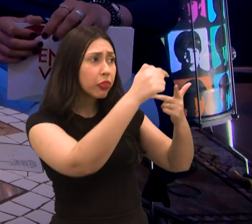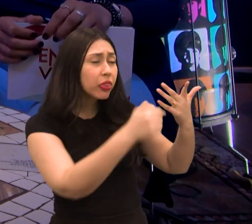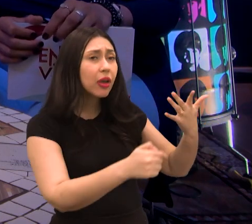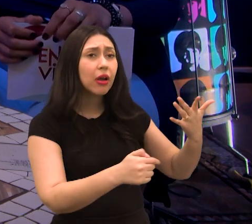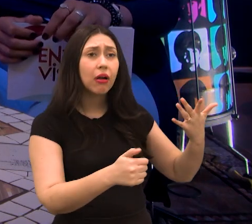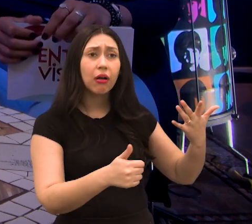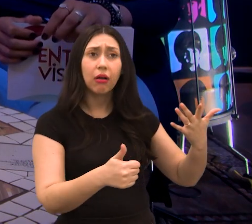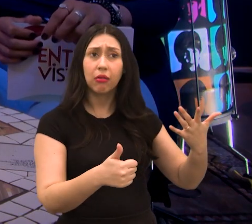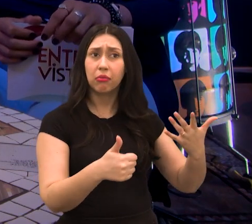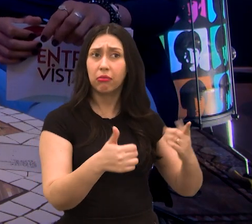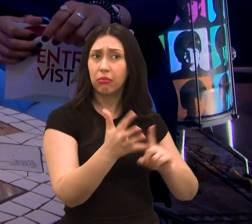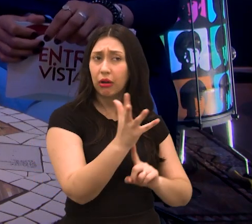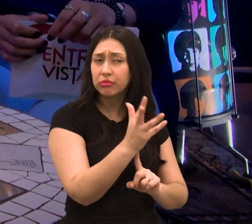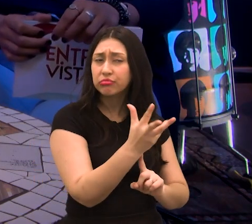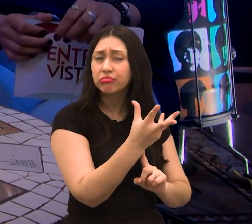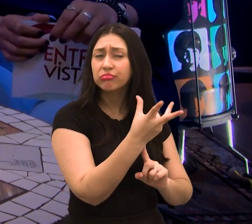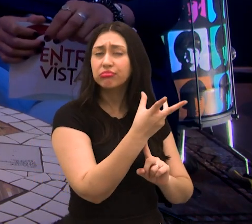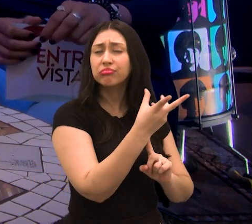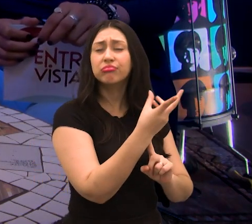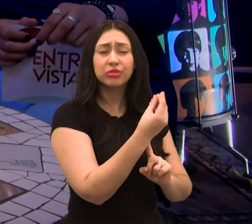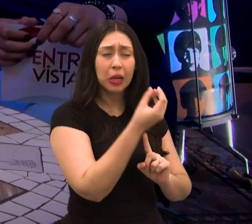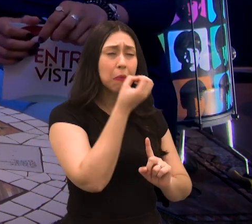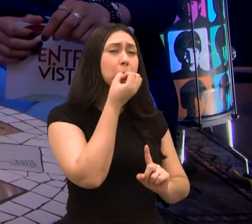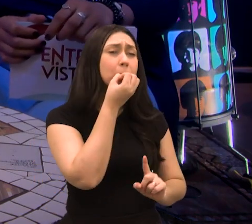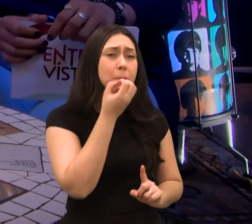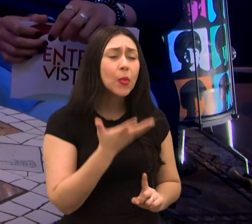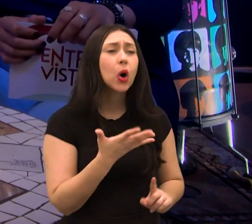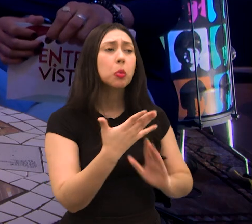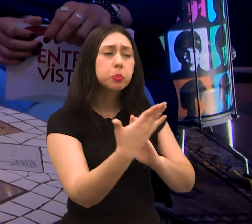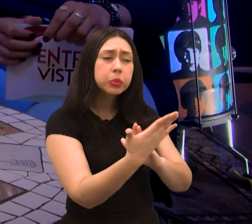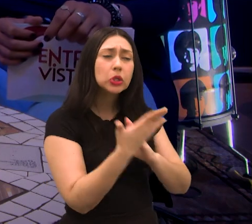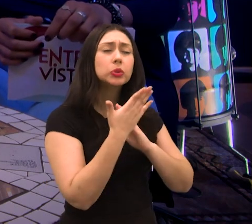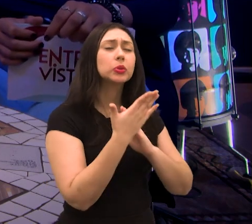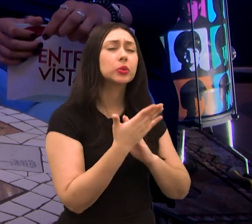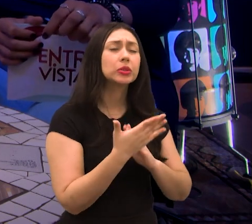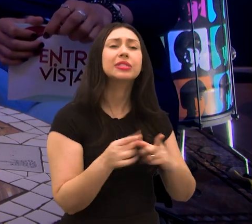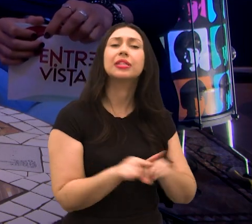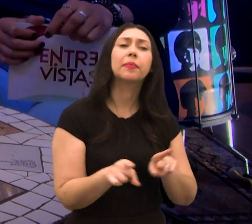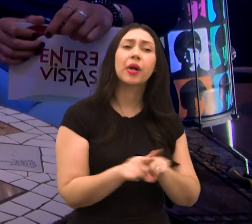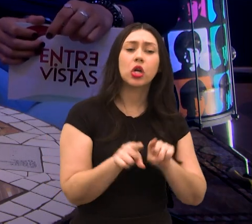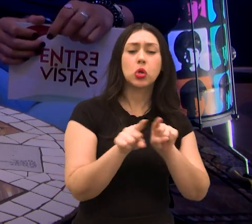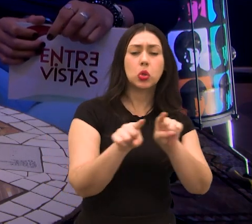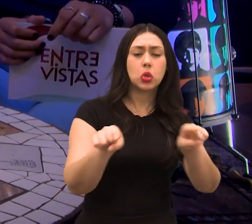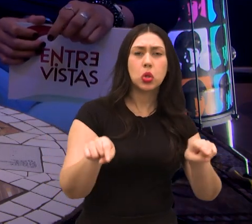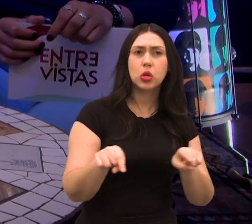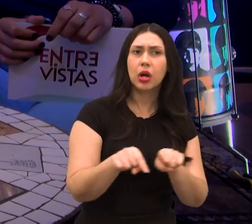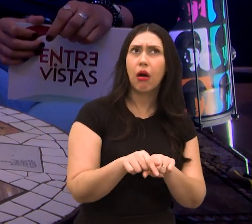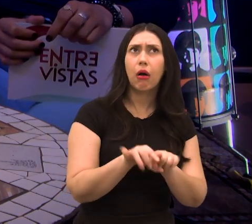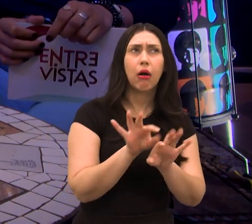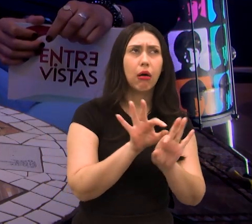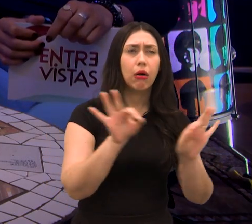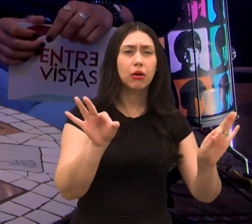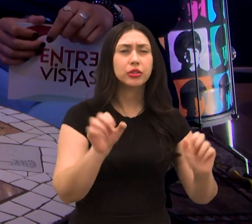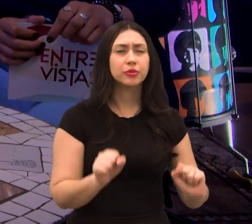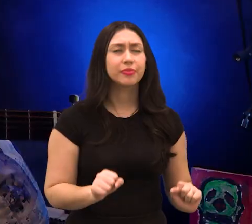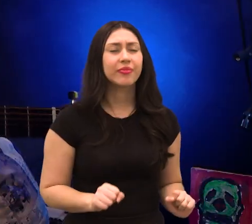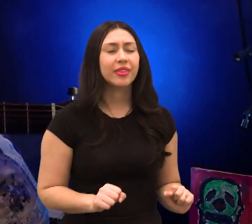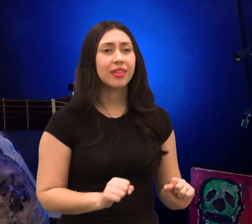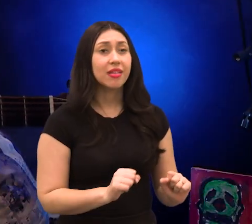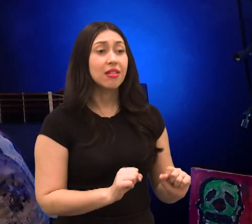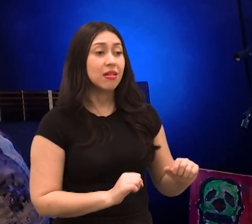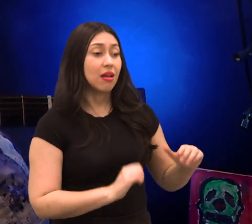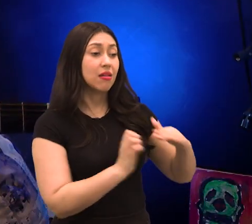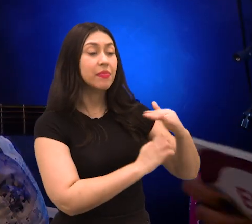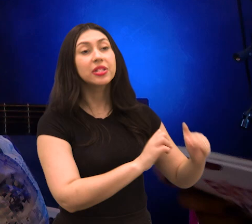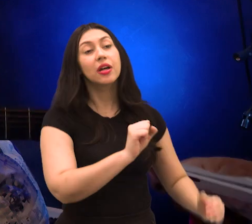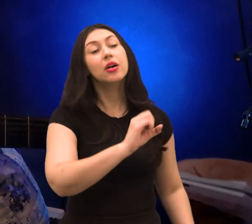gama de artistas. E produzido pelo Guto Graça Mello, né? Lá no Rio de Janeiro, no estúdio dele, que era a Sociedade com o Netinho.